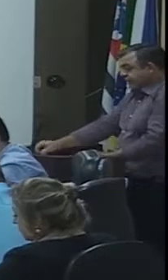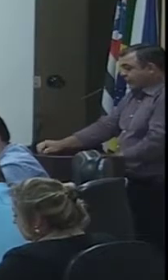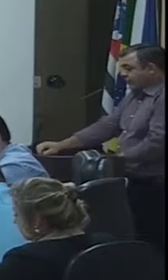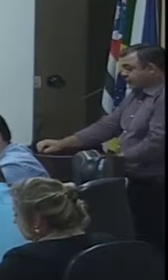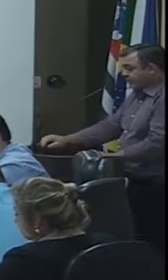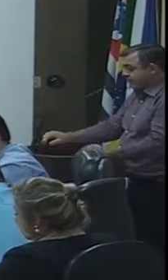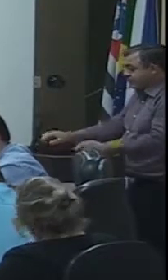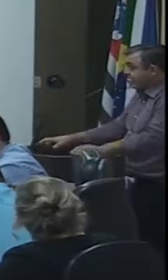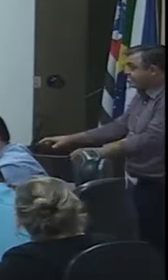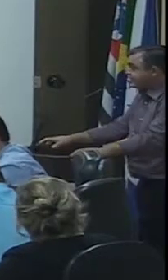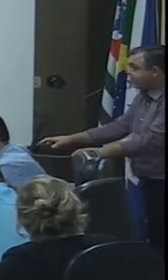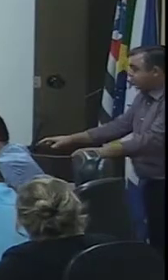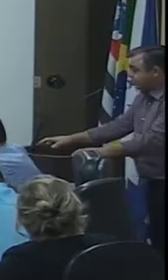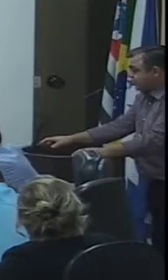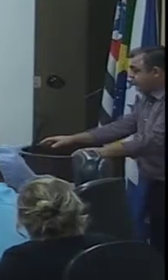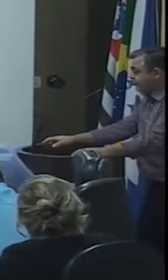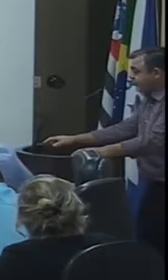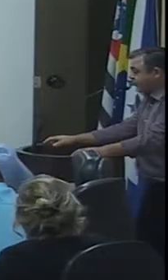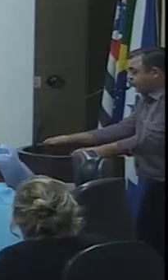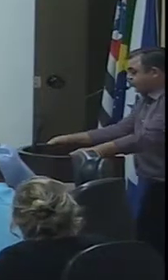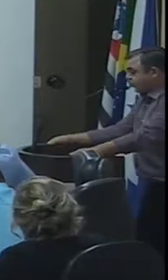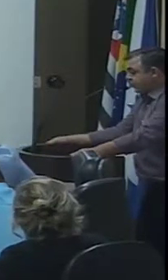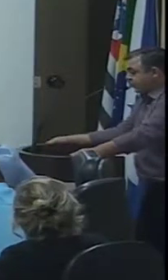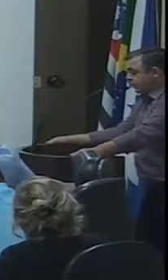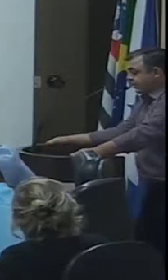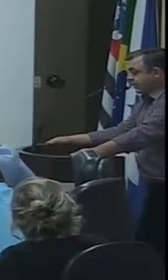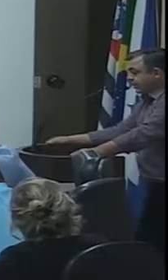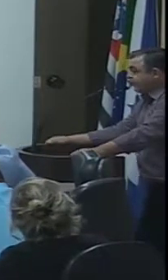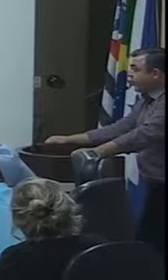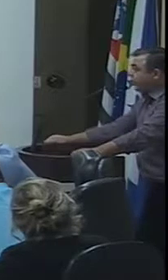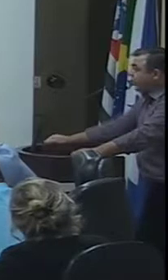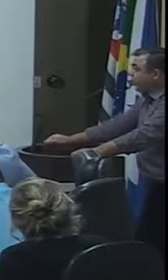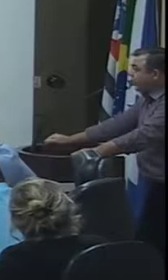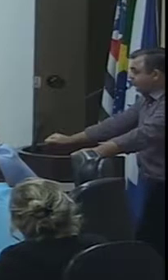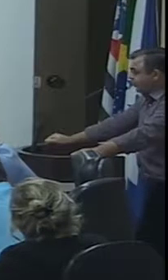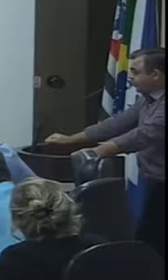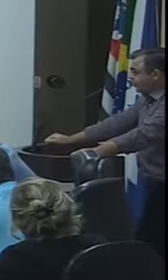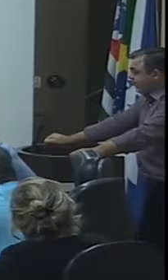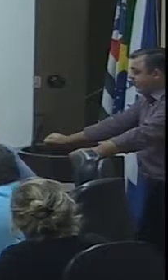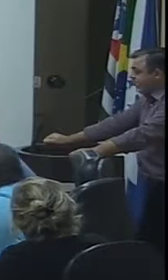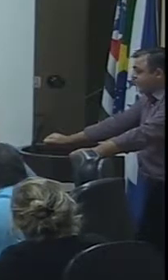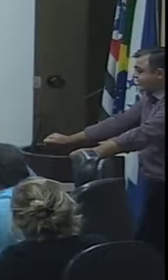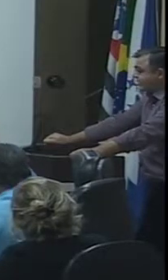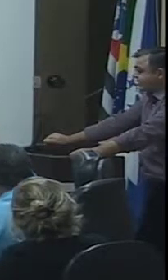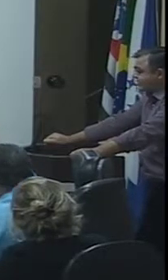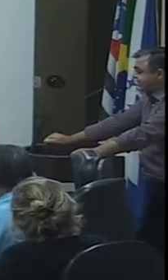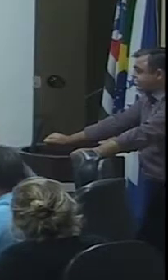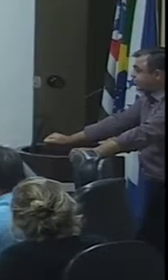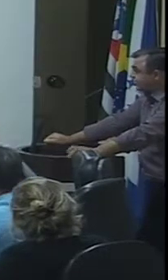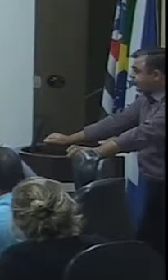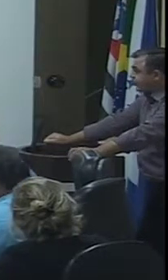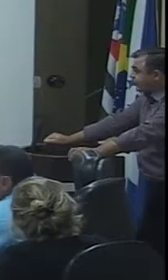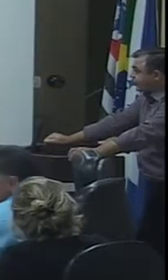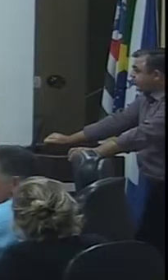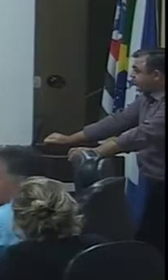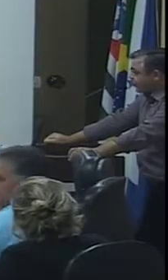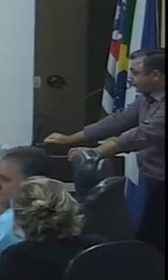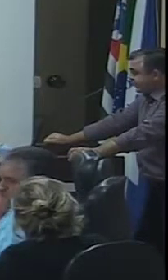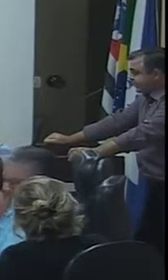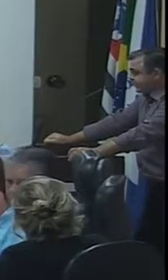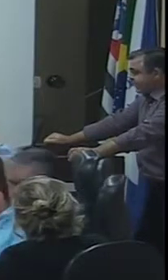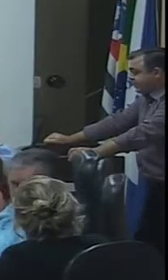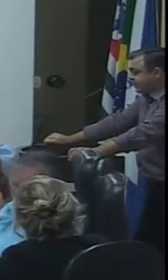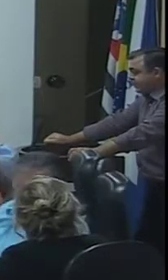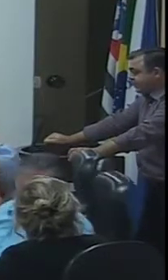quero falar um pouquinho para vocês sobre a propositura de perpetuar o nome do Gabriel Martins da Silva na